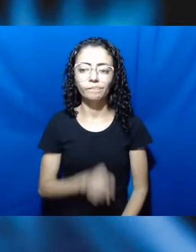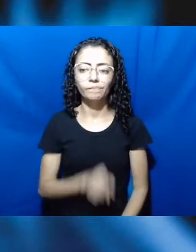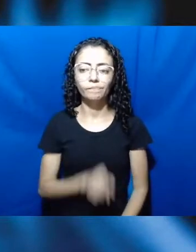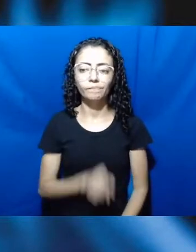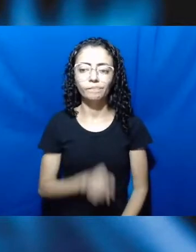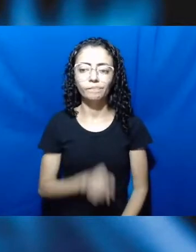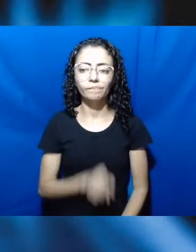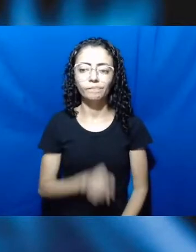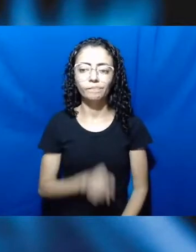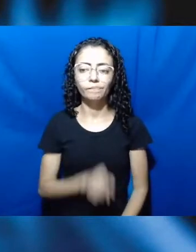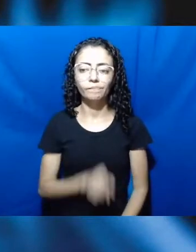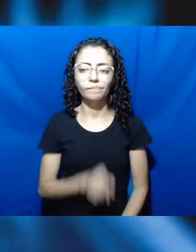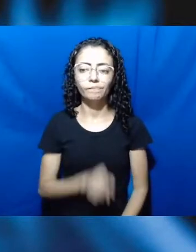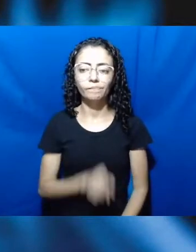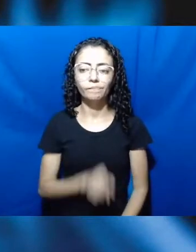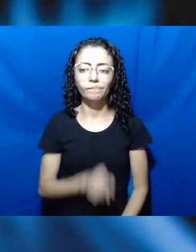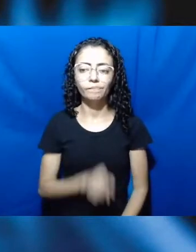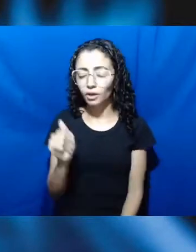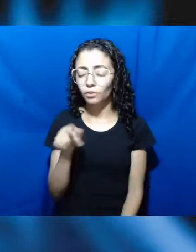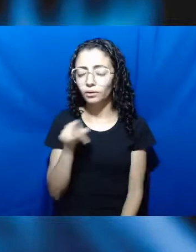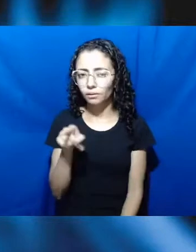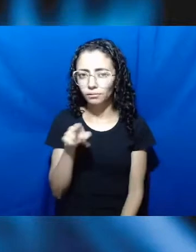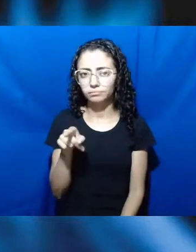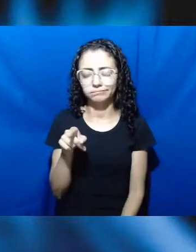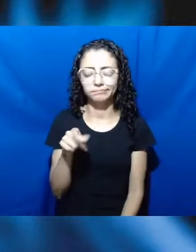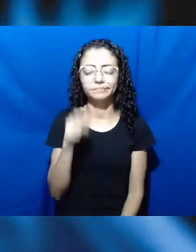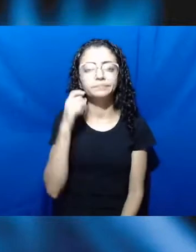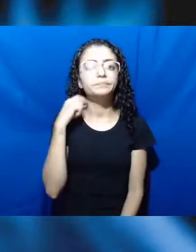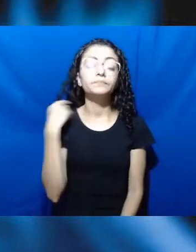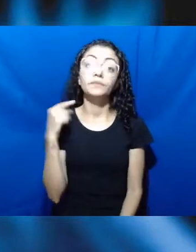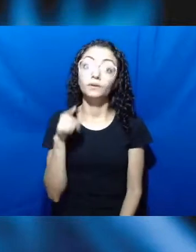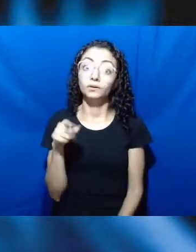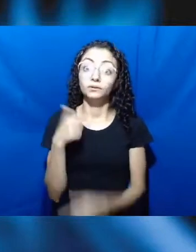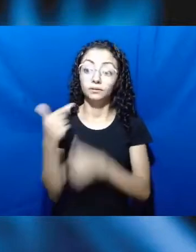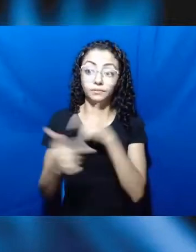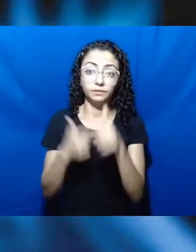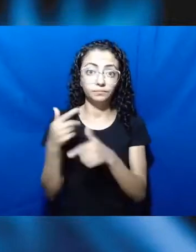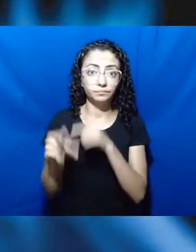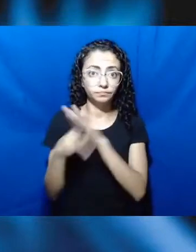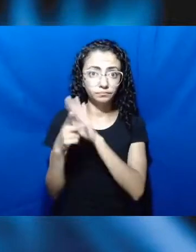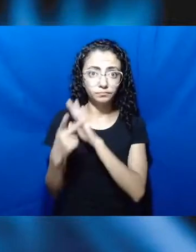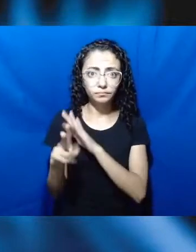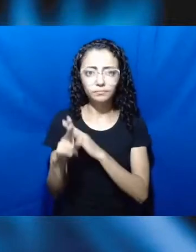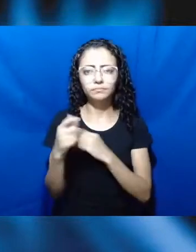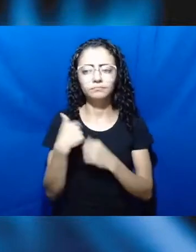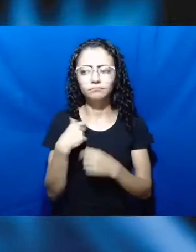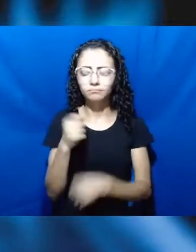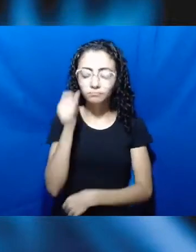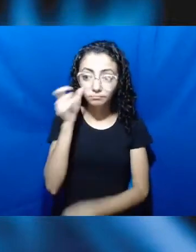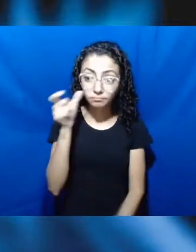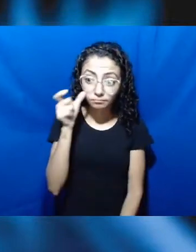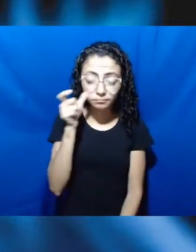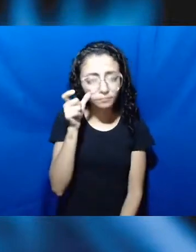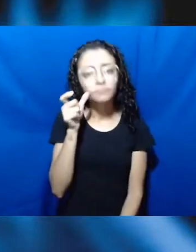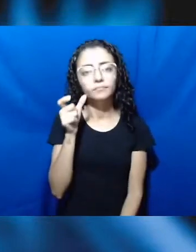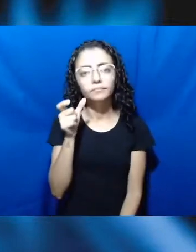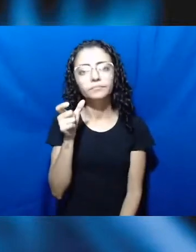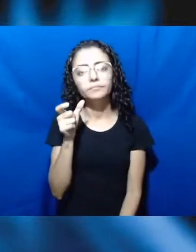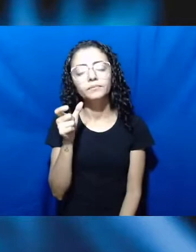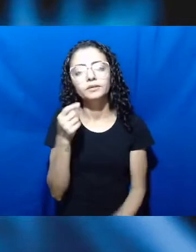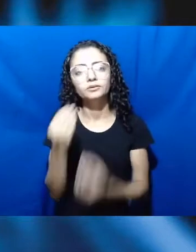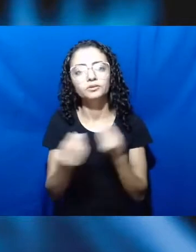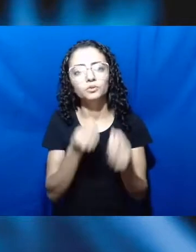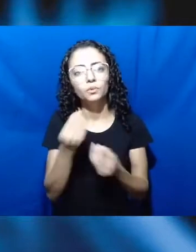Esse trabalho tem uma imagem que me impressiona muito, ela é muito bonita, no Parque de Olhos d'Água, um